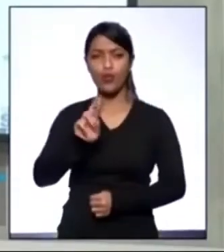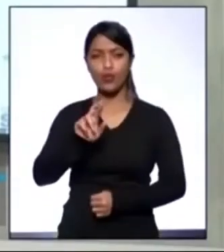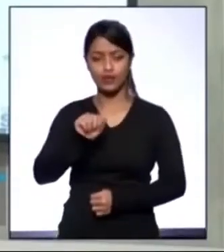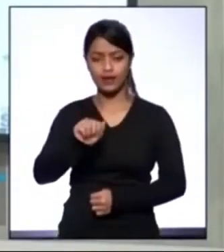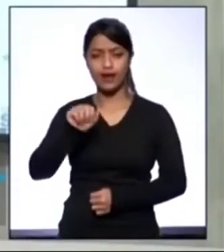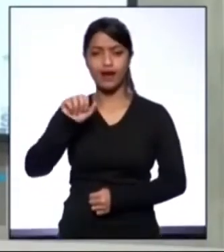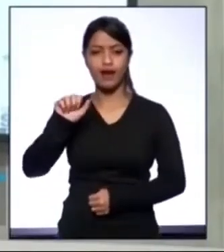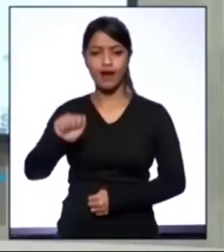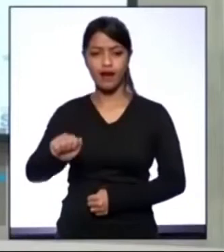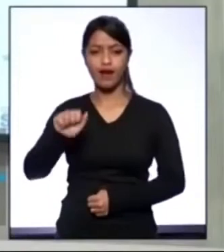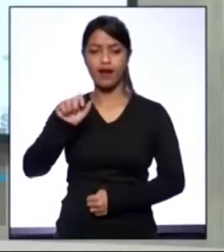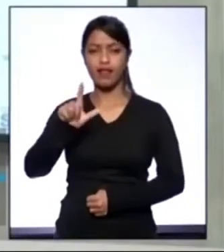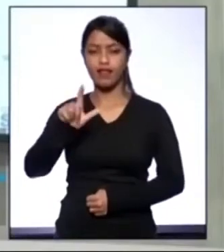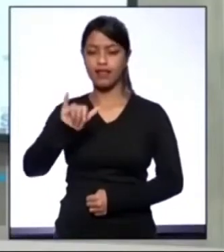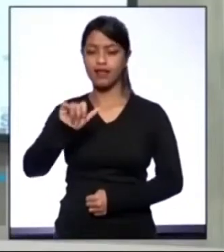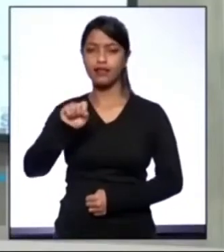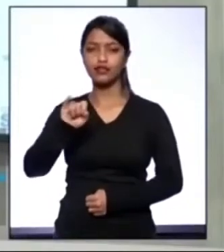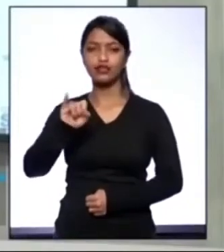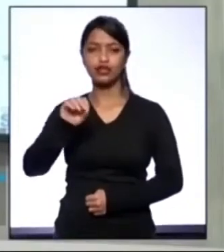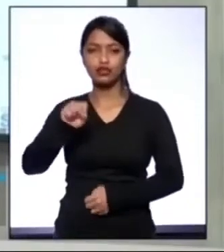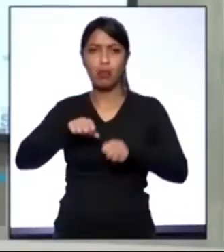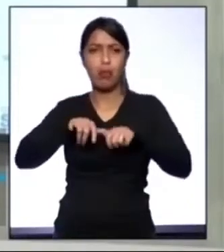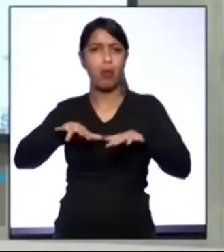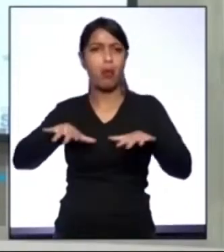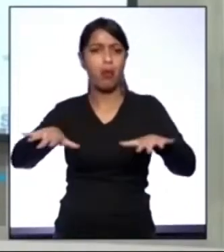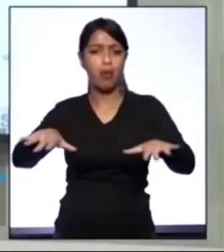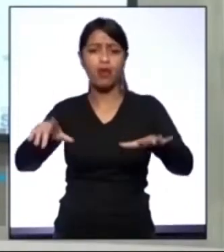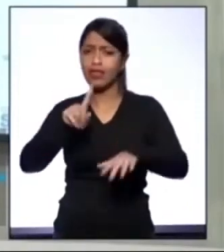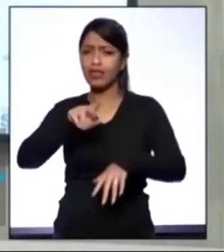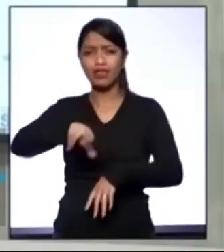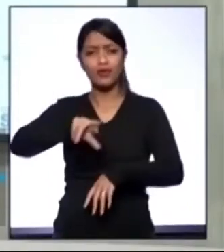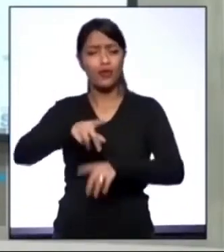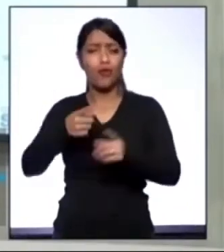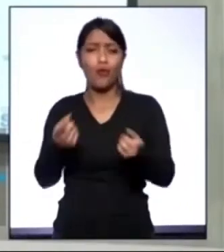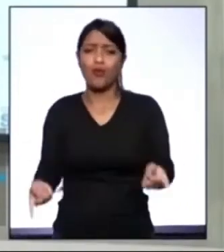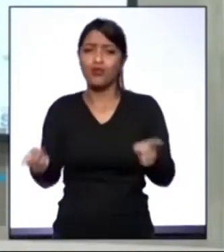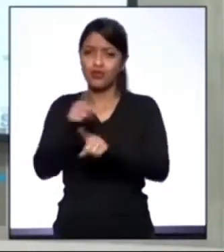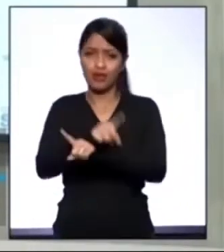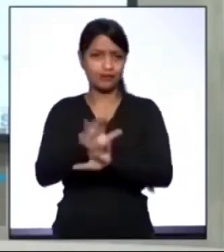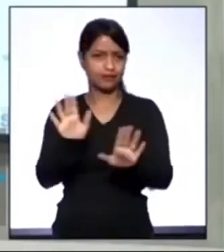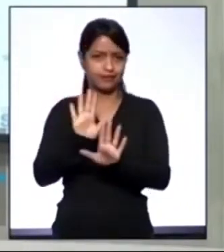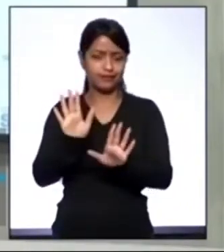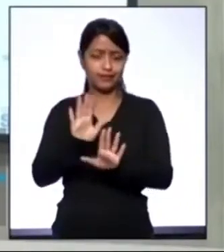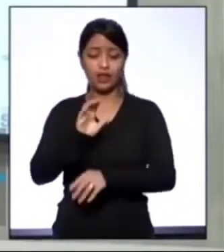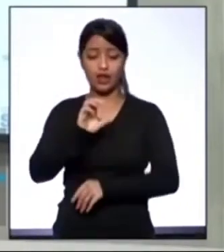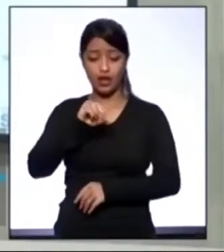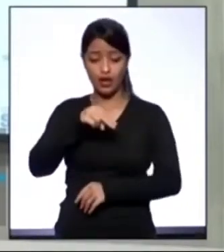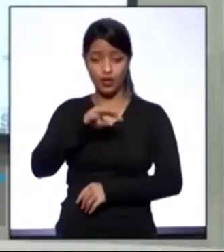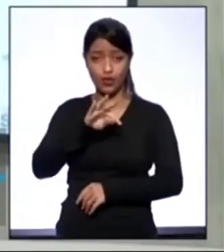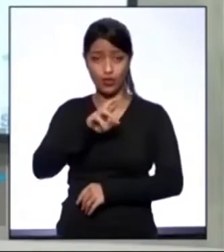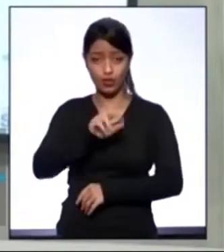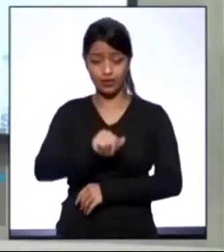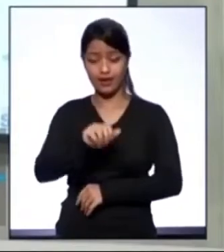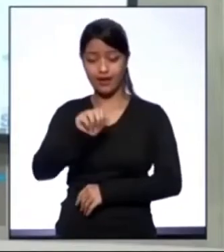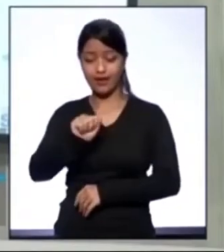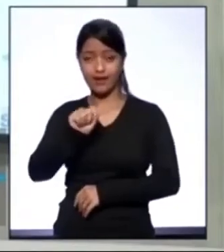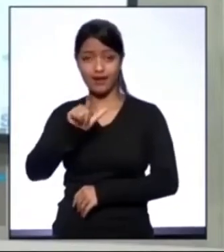se direcionam dos trópicos para a região equatorial. Os contralísios em latitudes